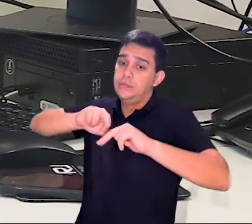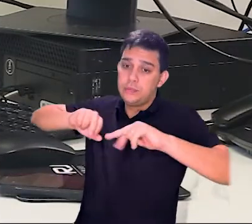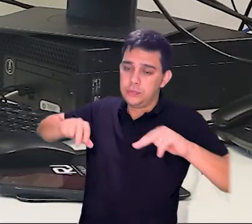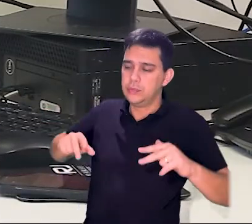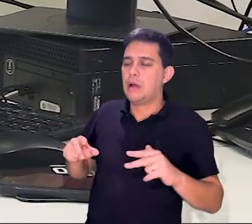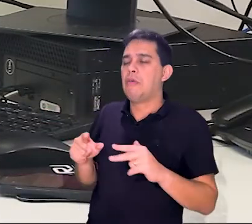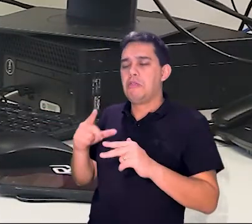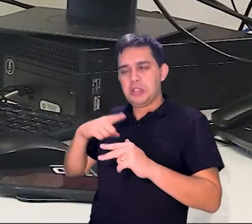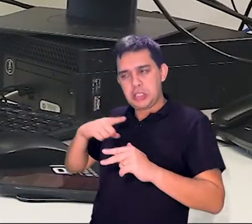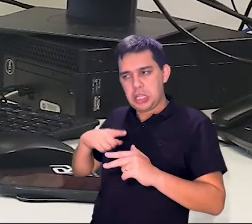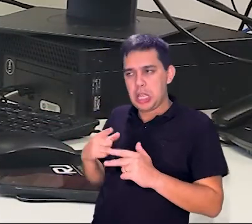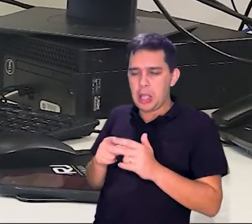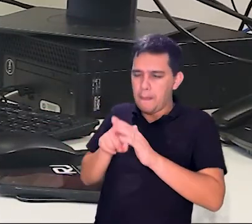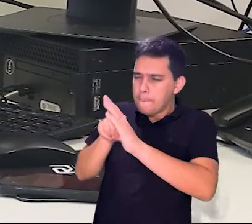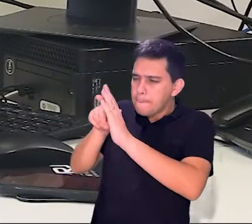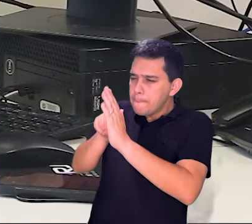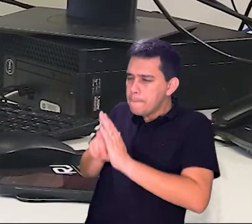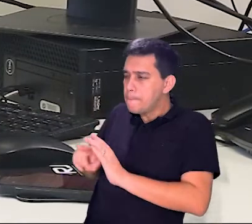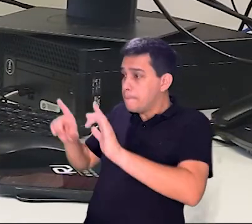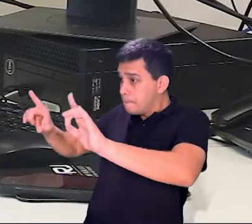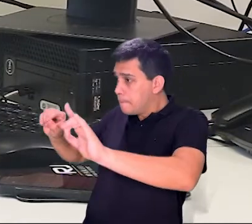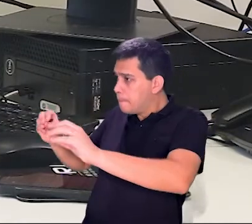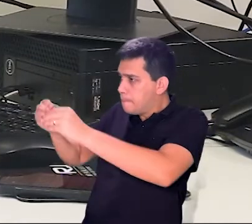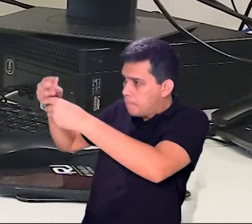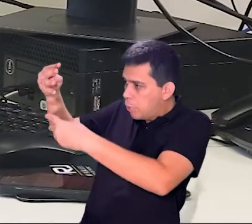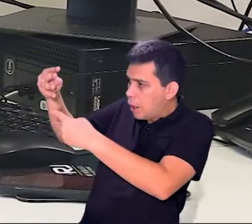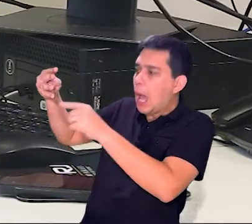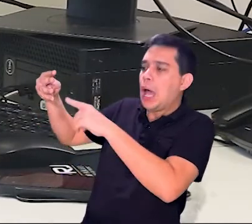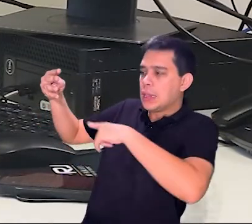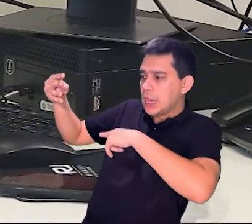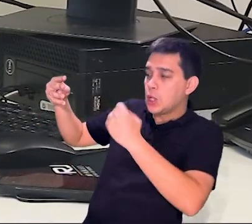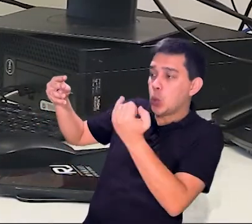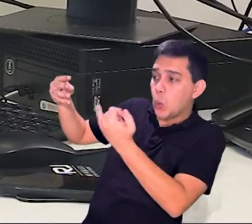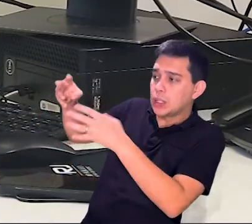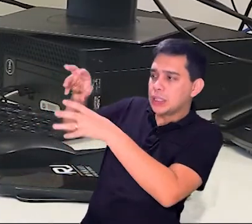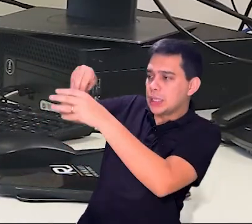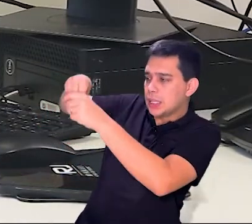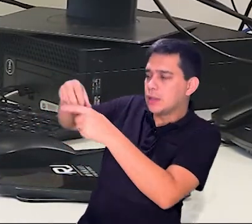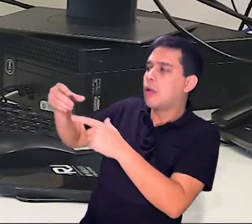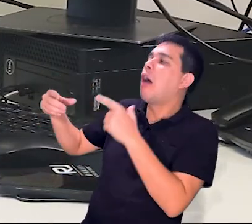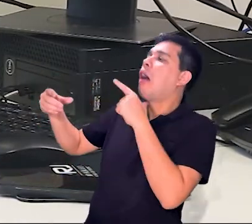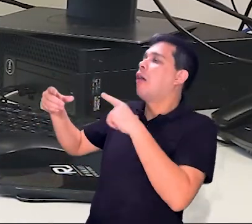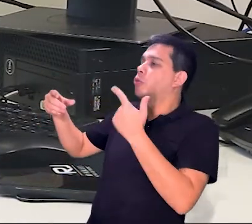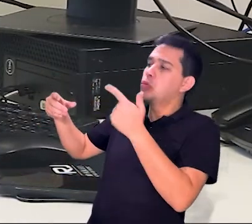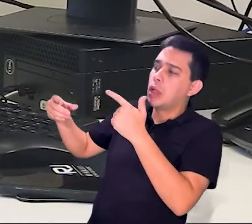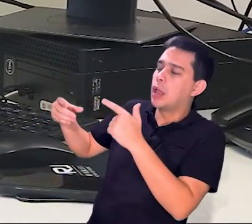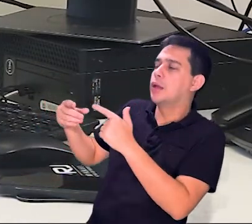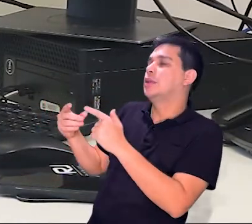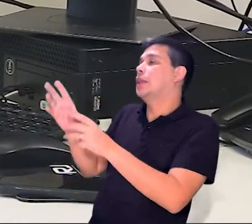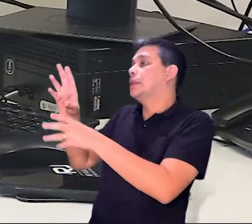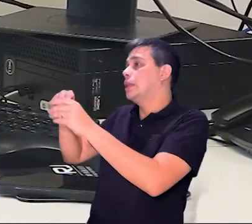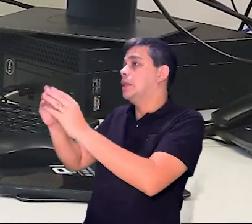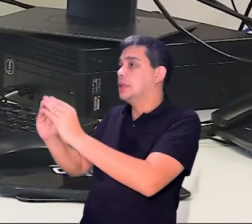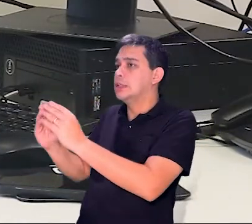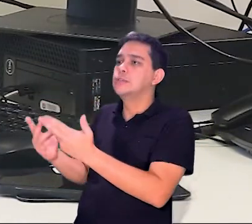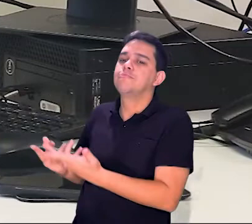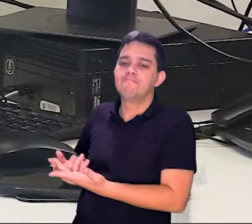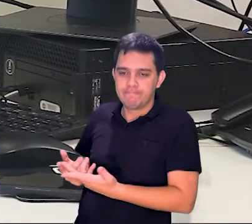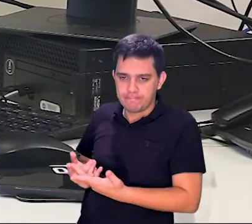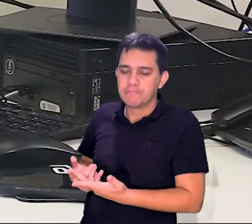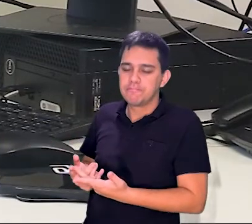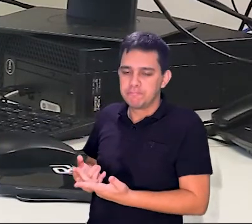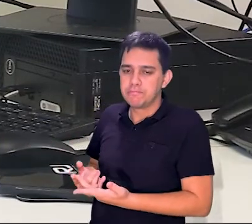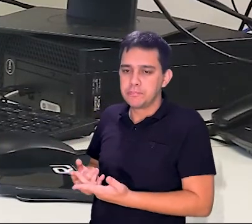o quantitativo que tem de cada uma dessas profissões dentro daquela instituição de longa permanência